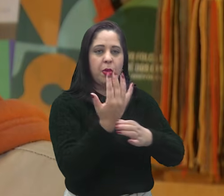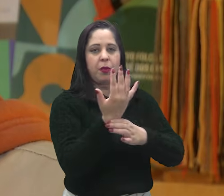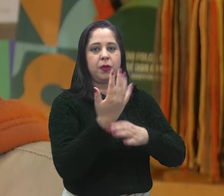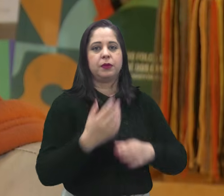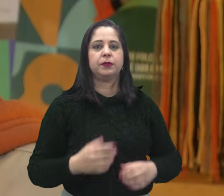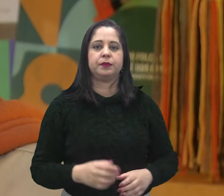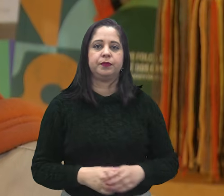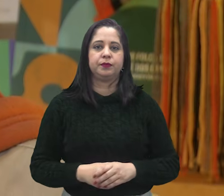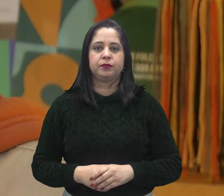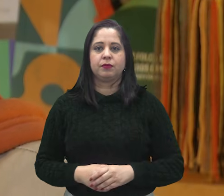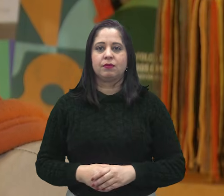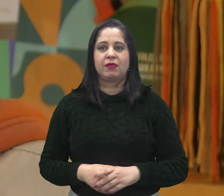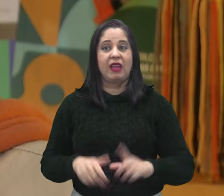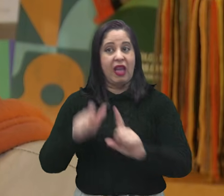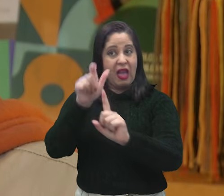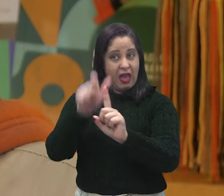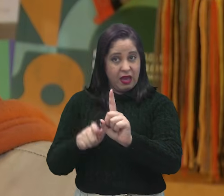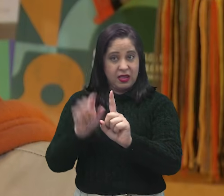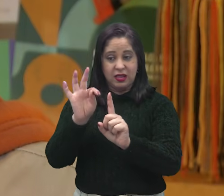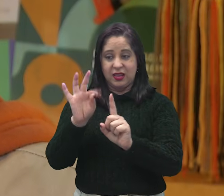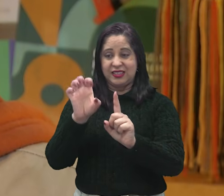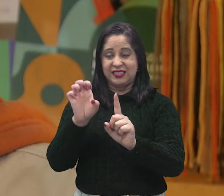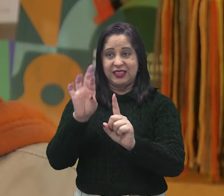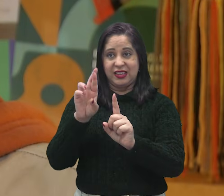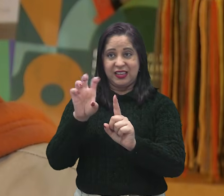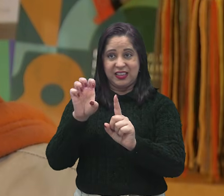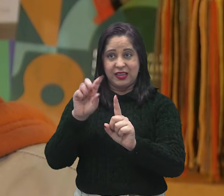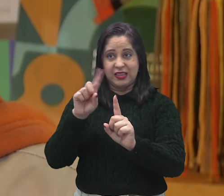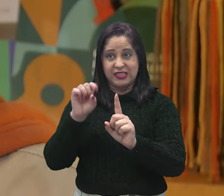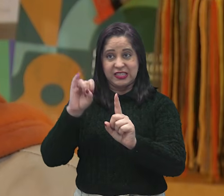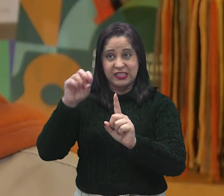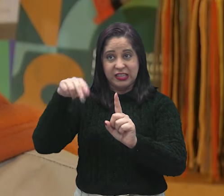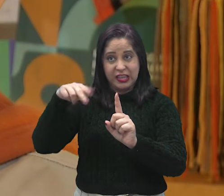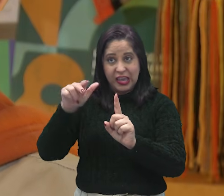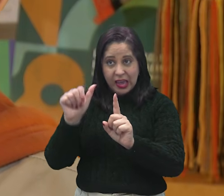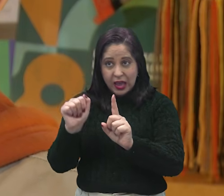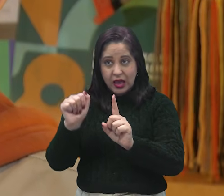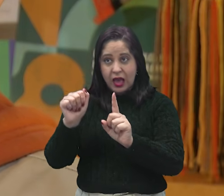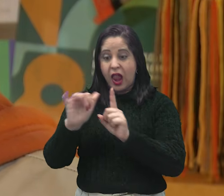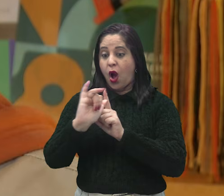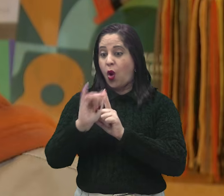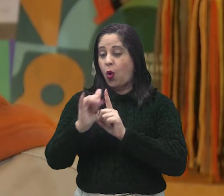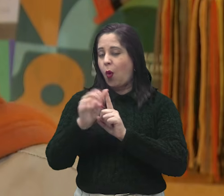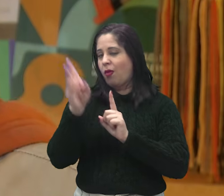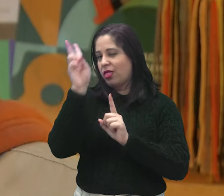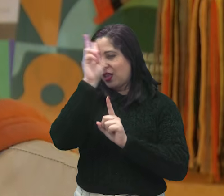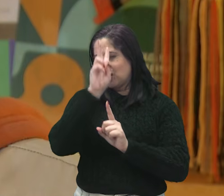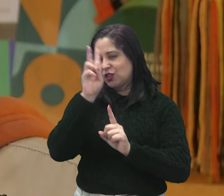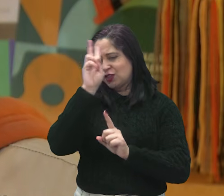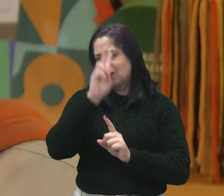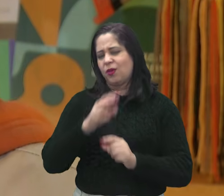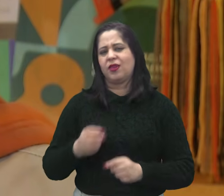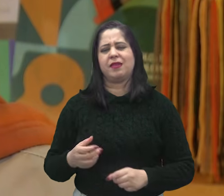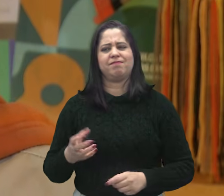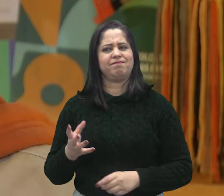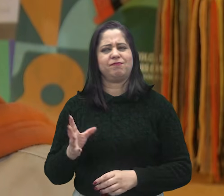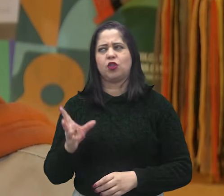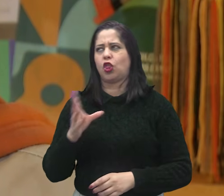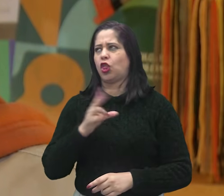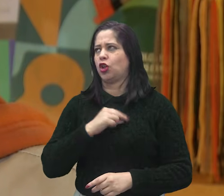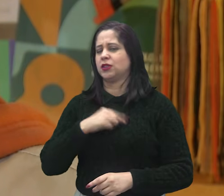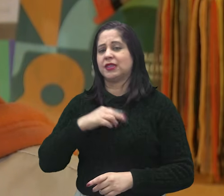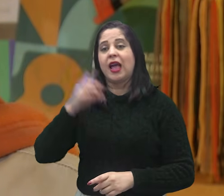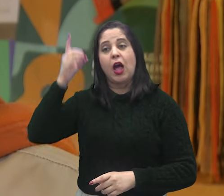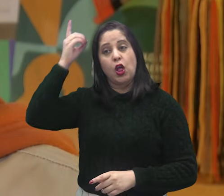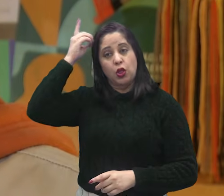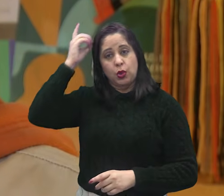narradora nata, sabe? E ela tem todos têm, mas eu preciso destacá-la porque